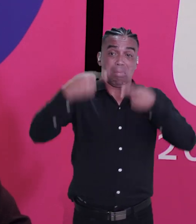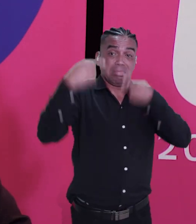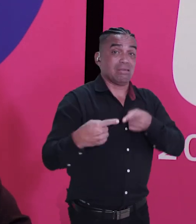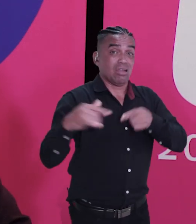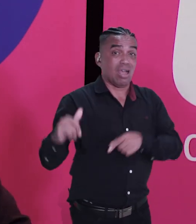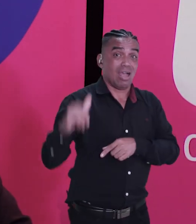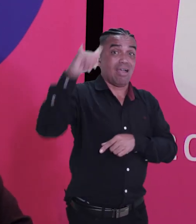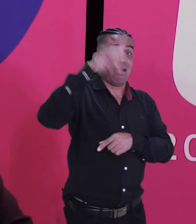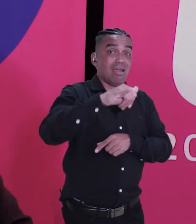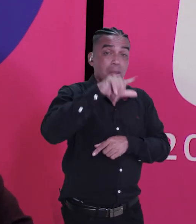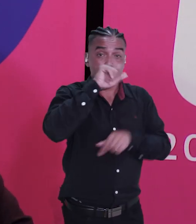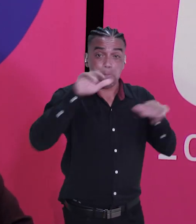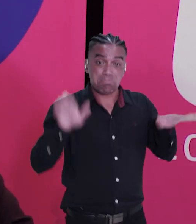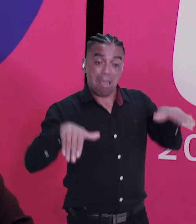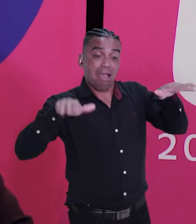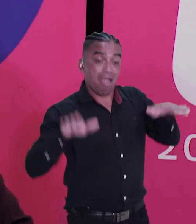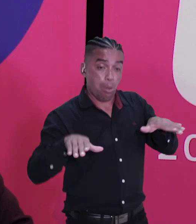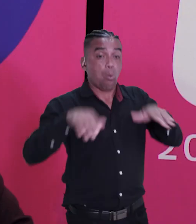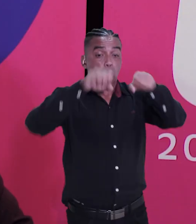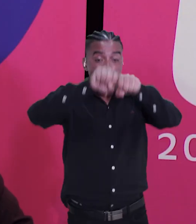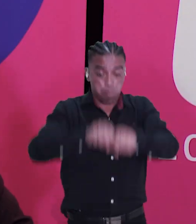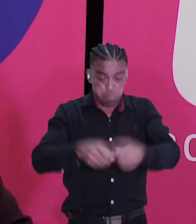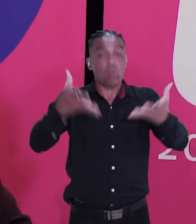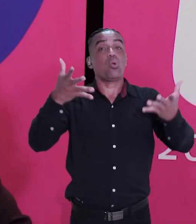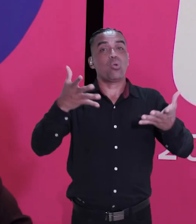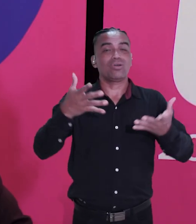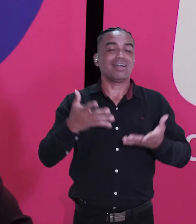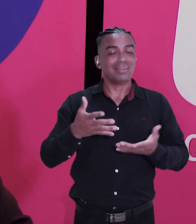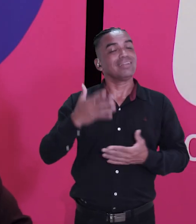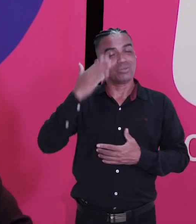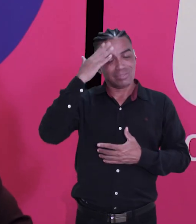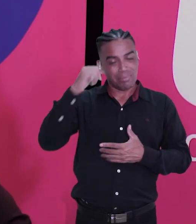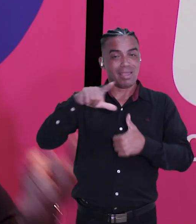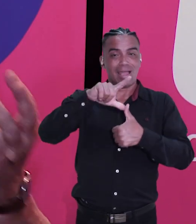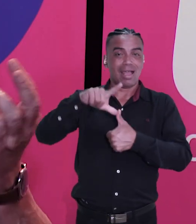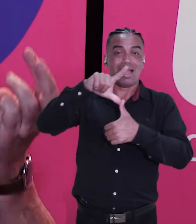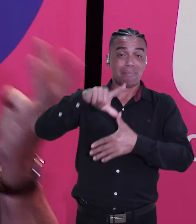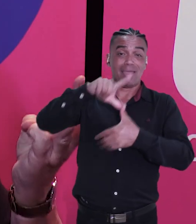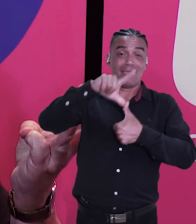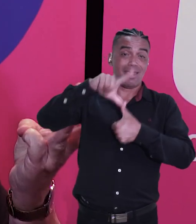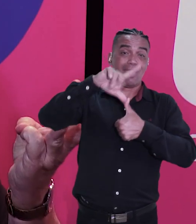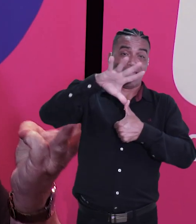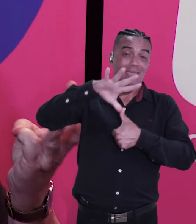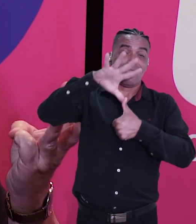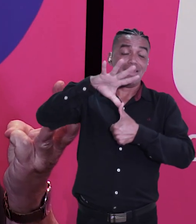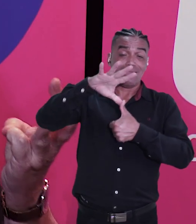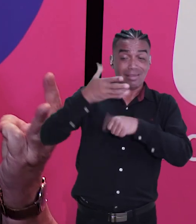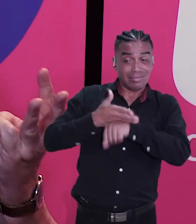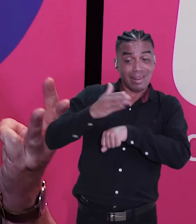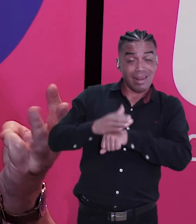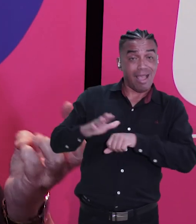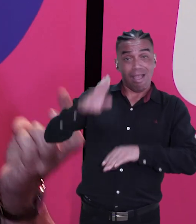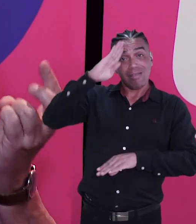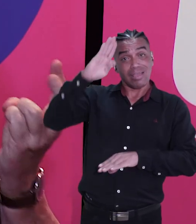resistir nem um ataque aéreo de uma gaivota. Ou seja, então os americanos sabiam que iam ter que treinar o soldado brasileiro, o